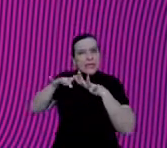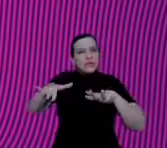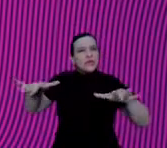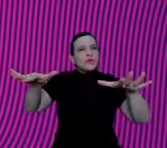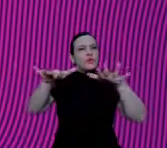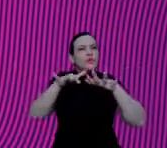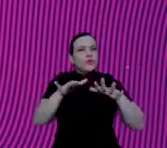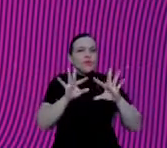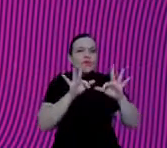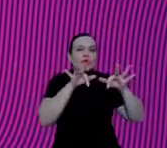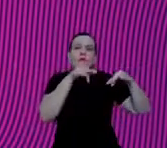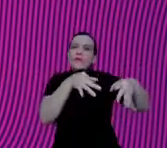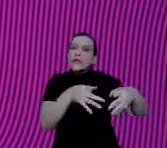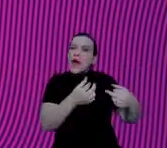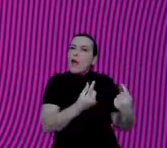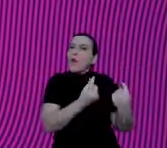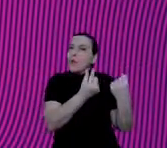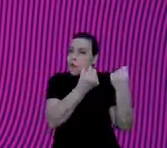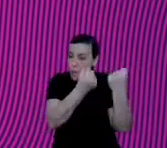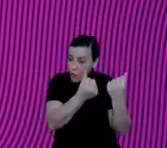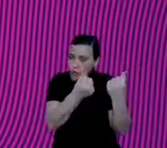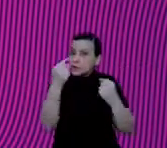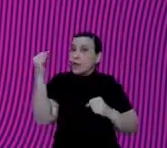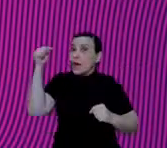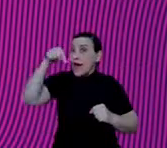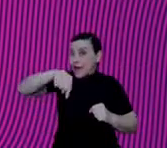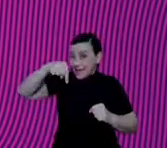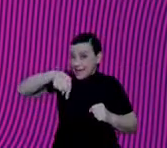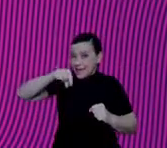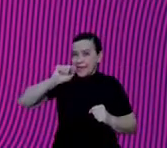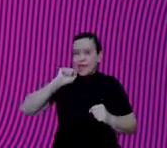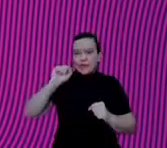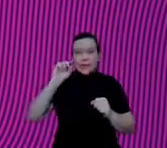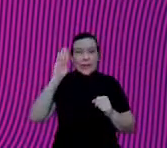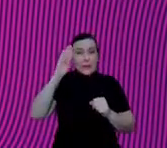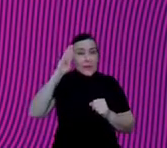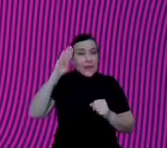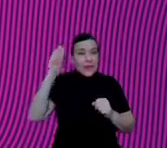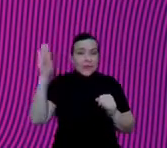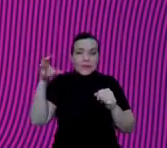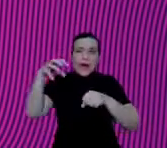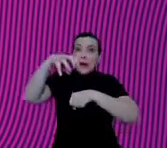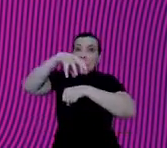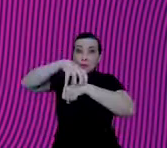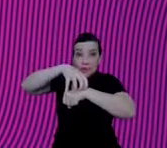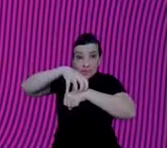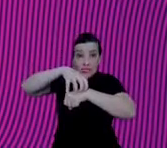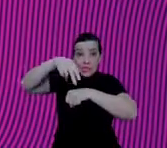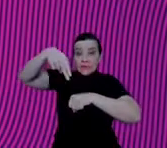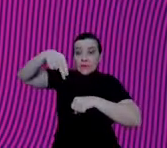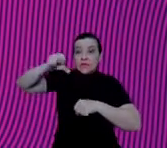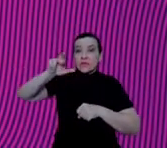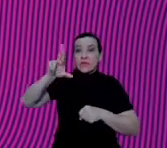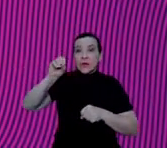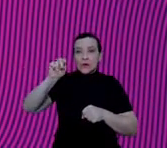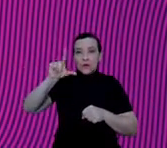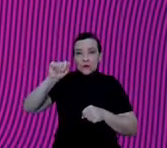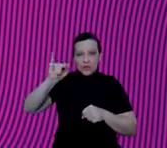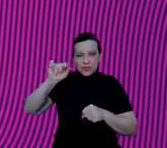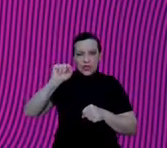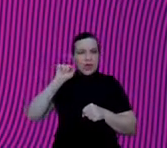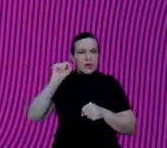focamos aqui no SOI de neurologia na padronização dos protocolos com